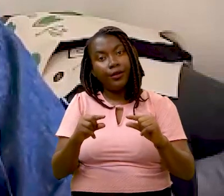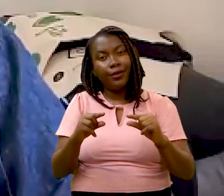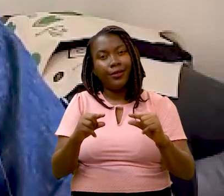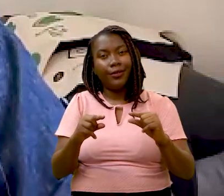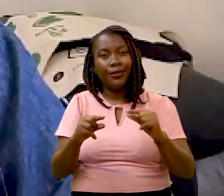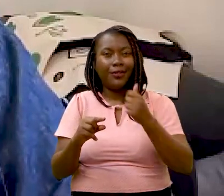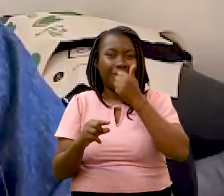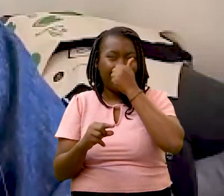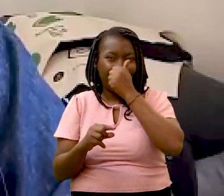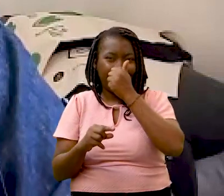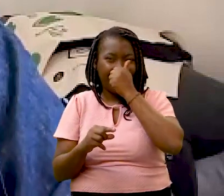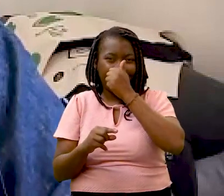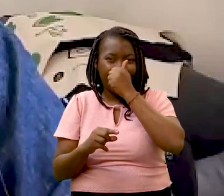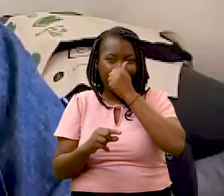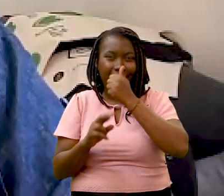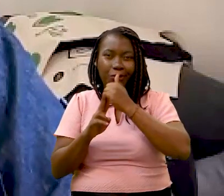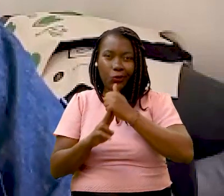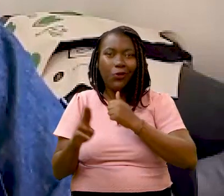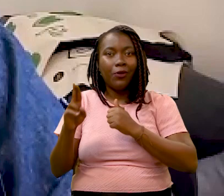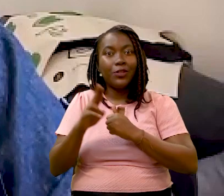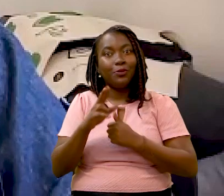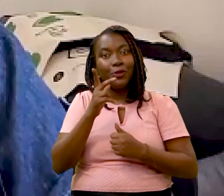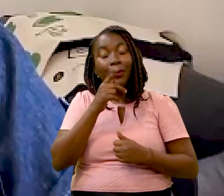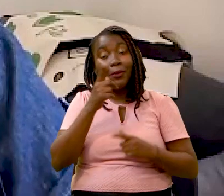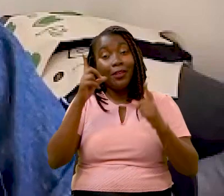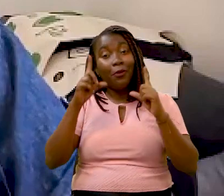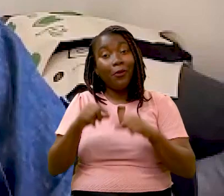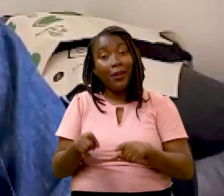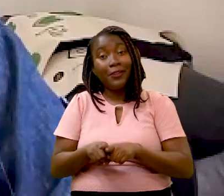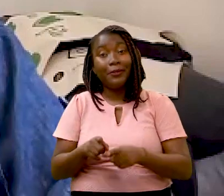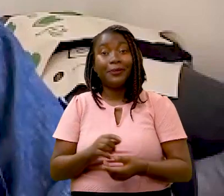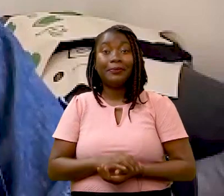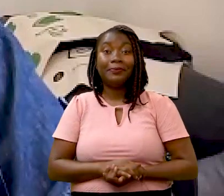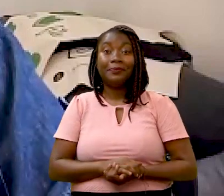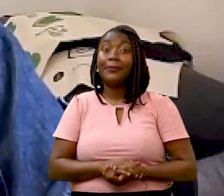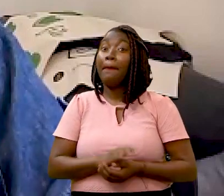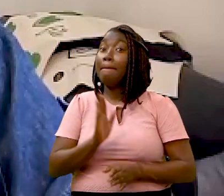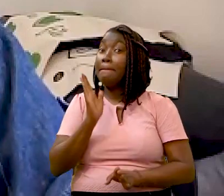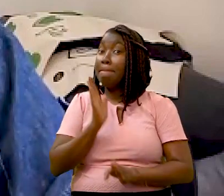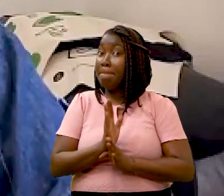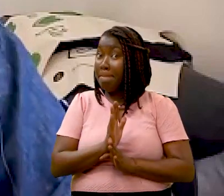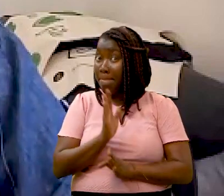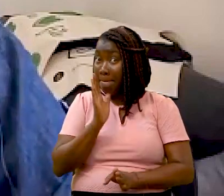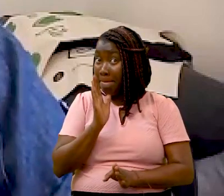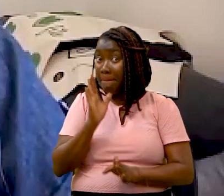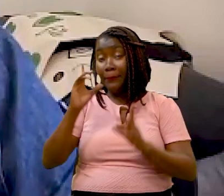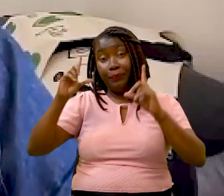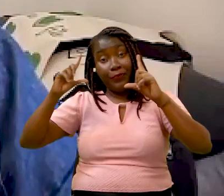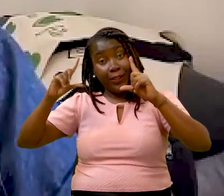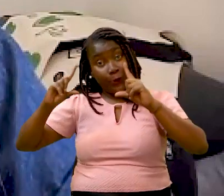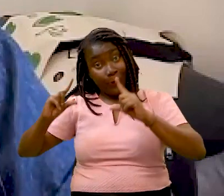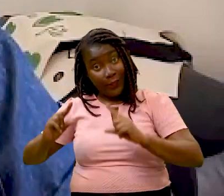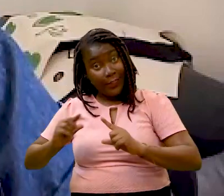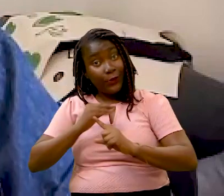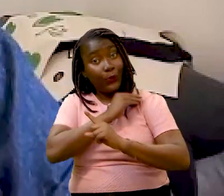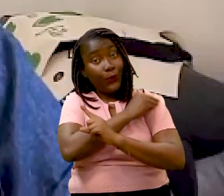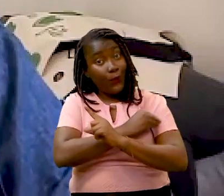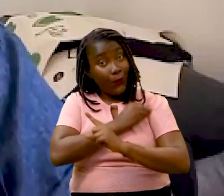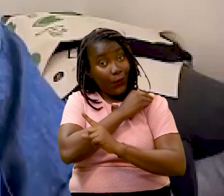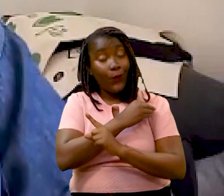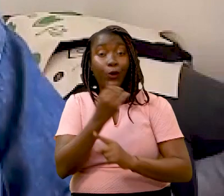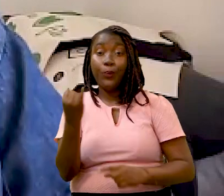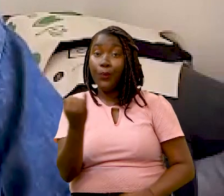o volume de consumo de bebidas alcoólicas também. Mas reduzir o álcool é